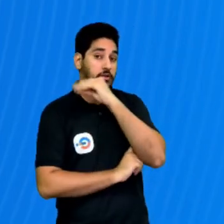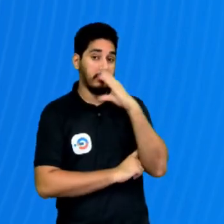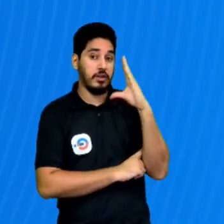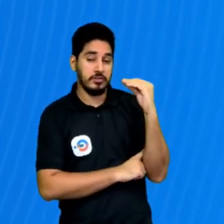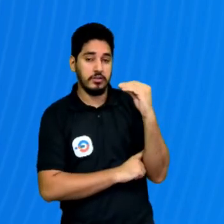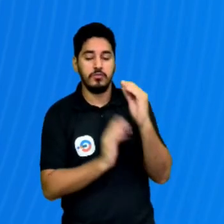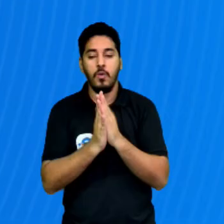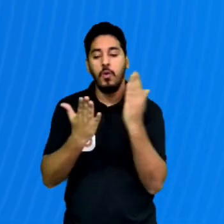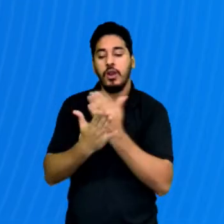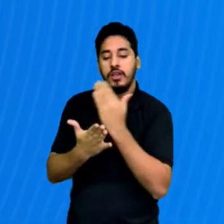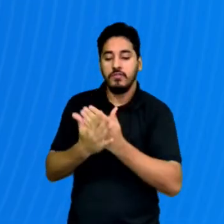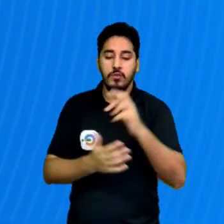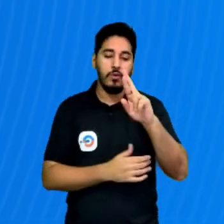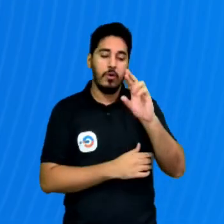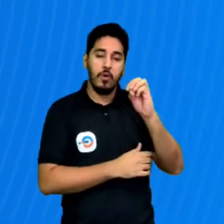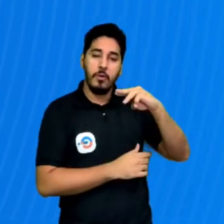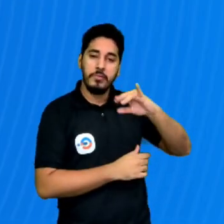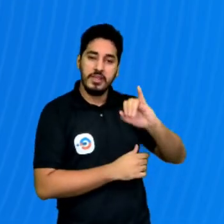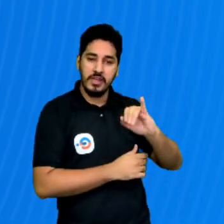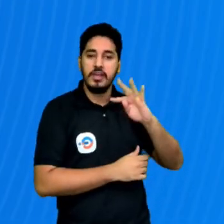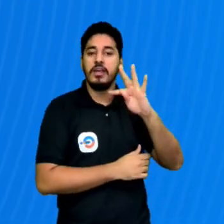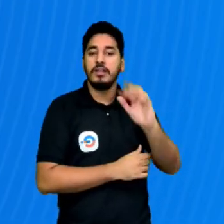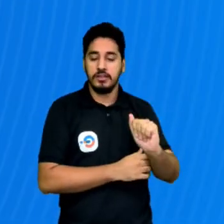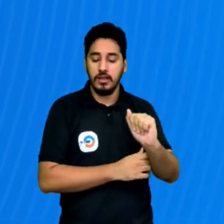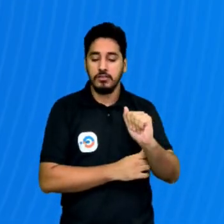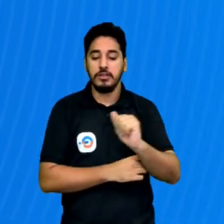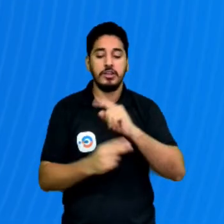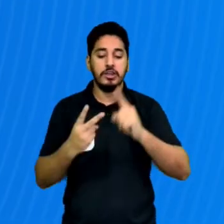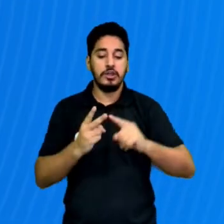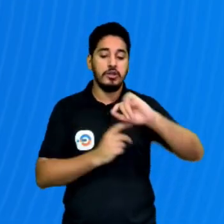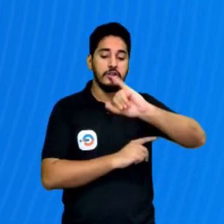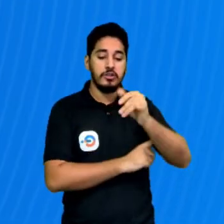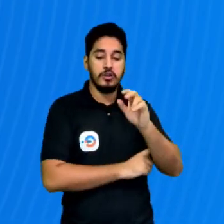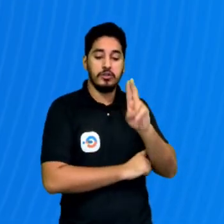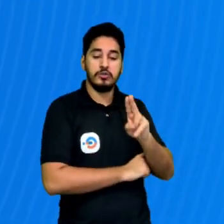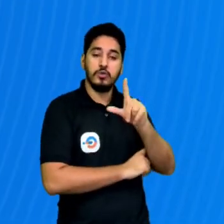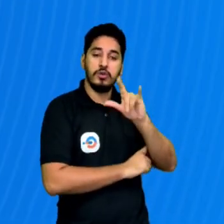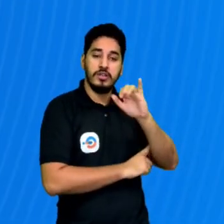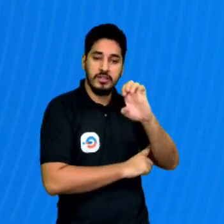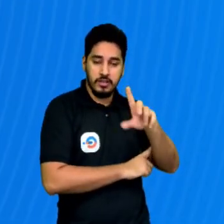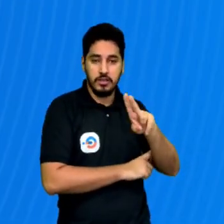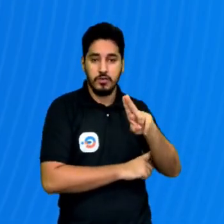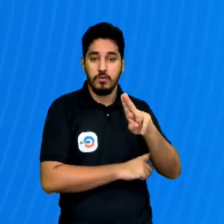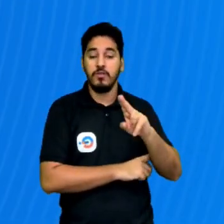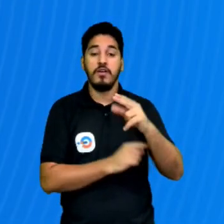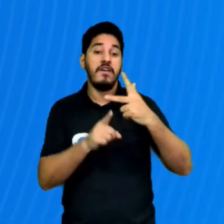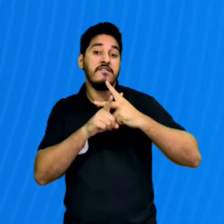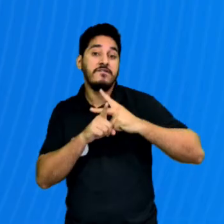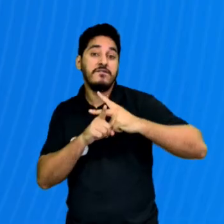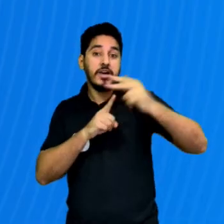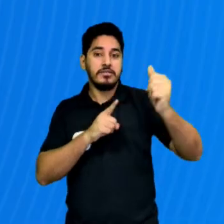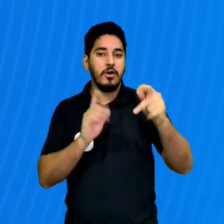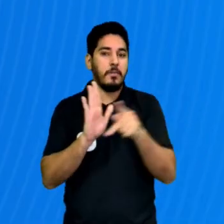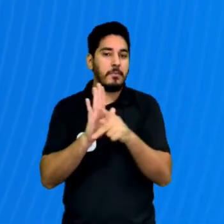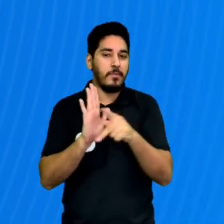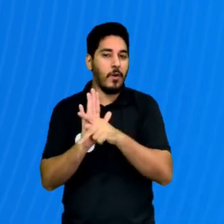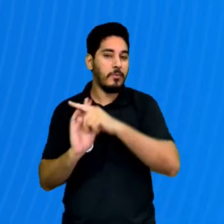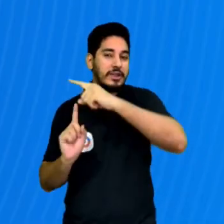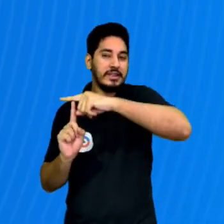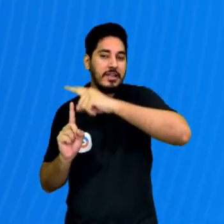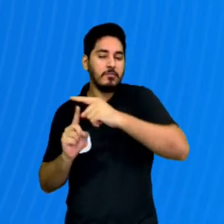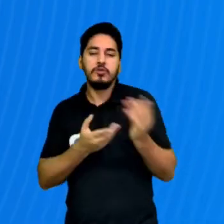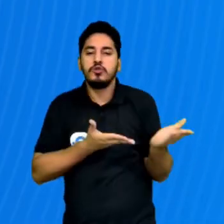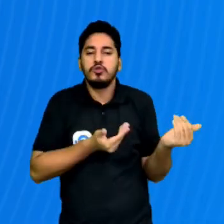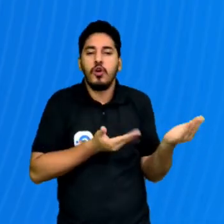livro Romieta e Julieu, de Ana Elisa Ribeiro, venceu a categoria juvenil. A história reconta o